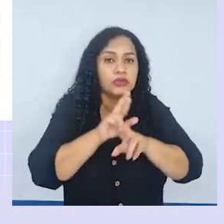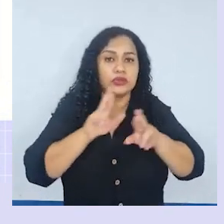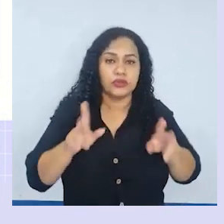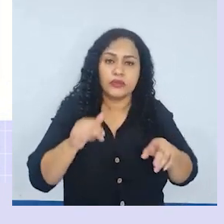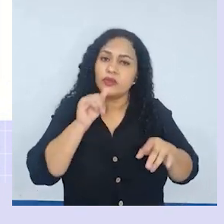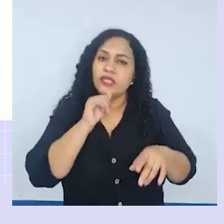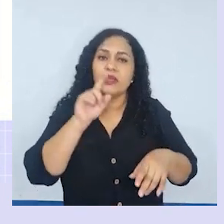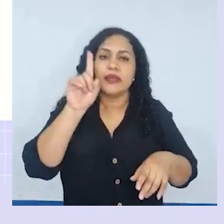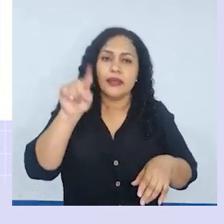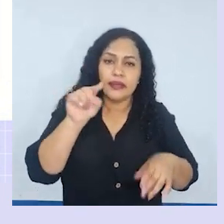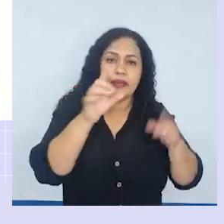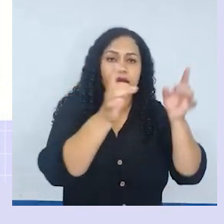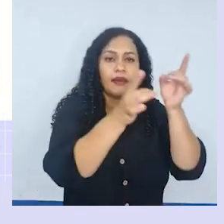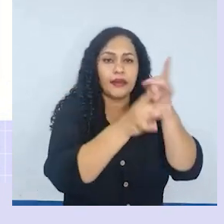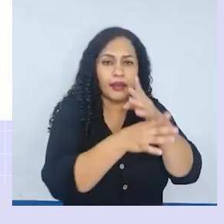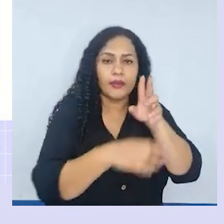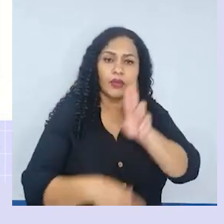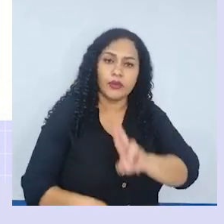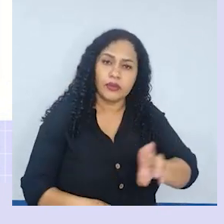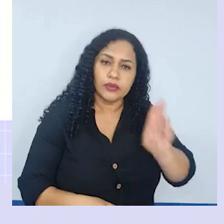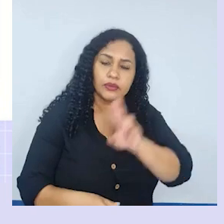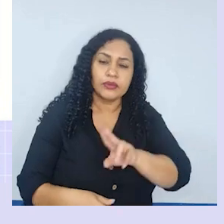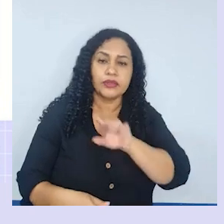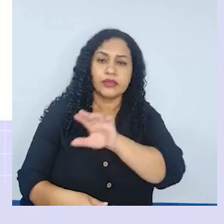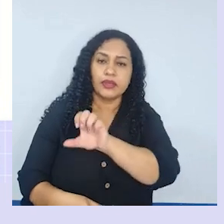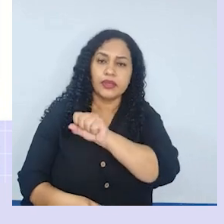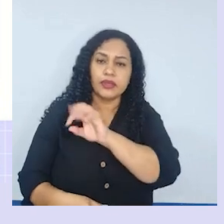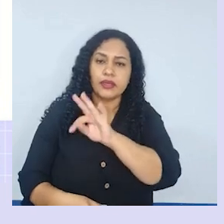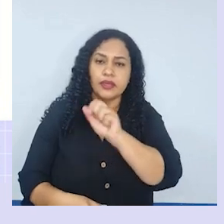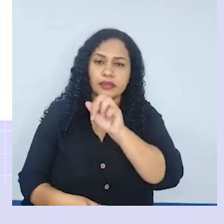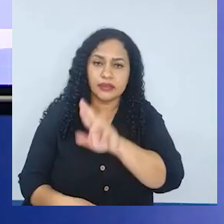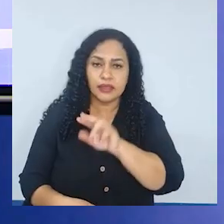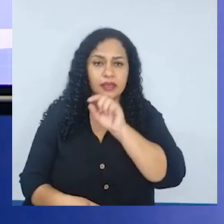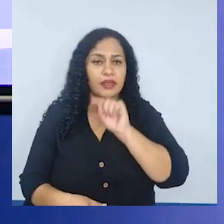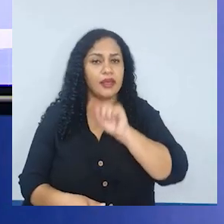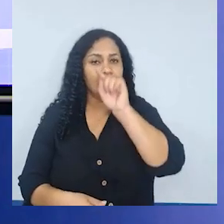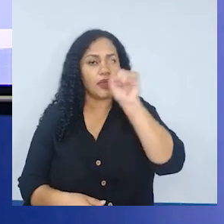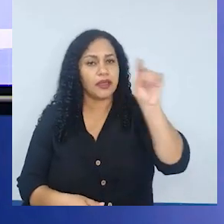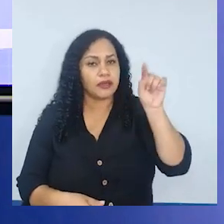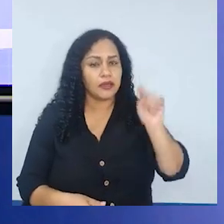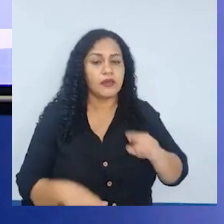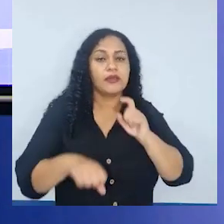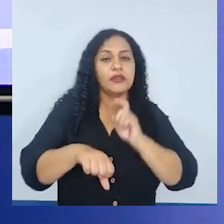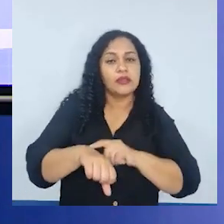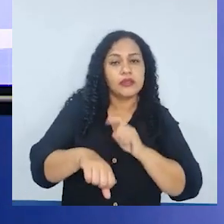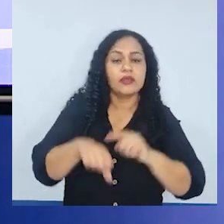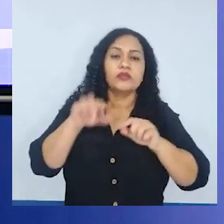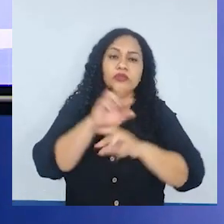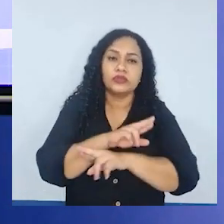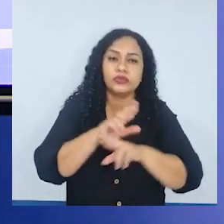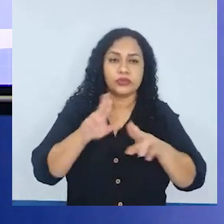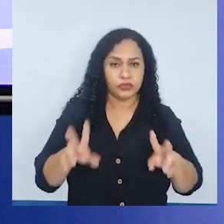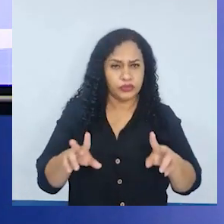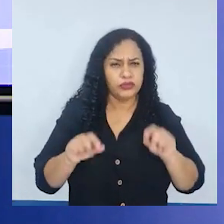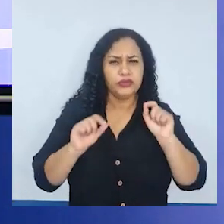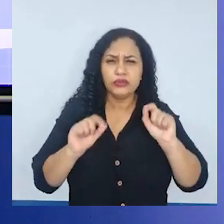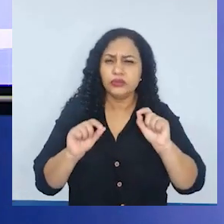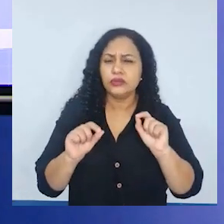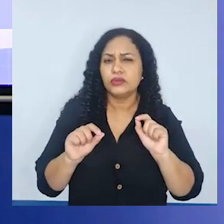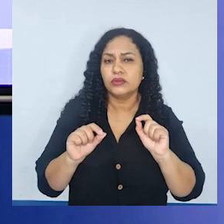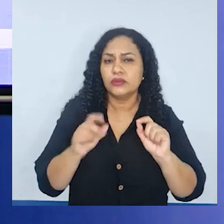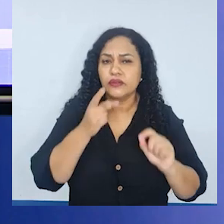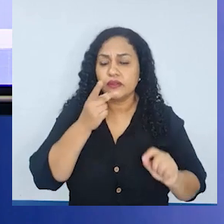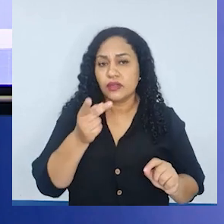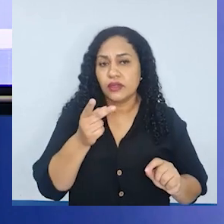exemplo, é, acabou, usei, está, eles estão em tempos diferentes. Então, o que